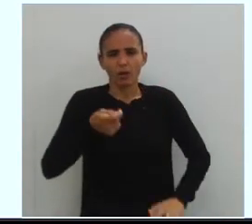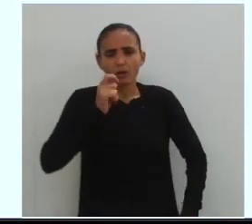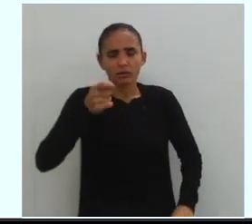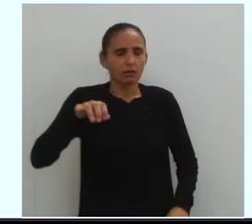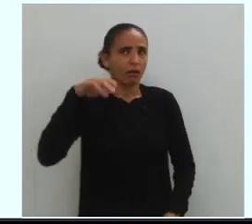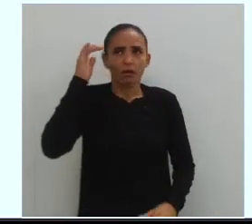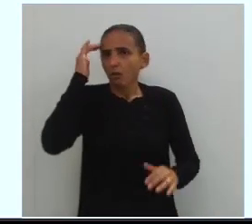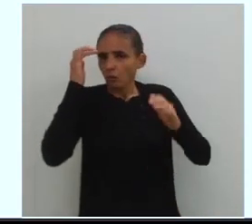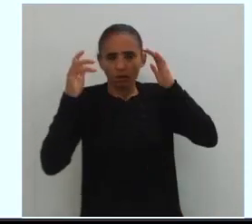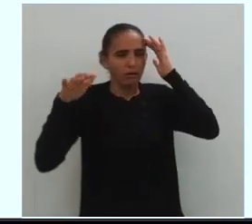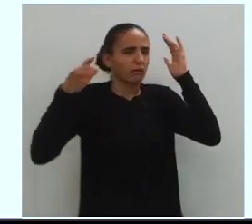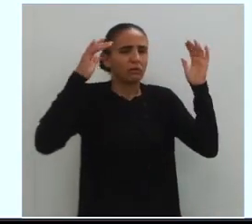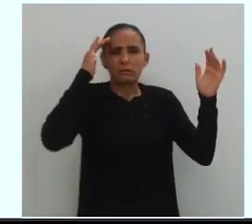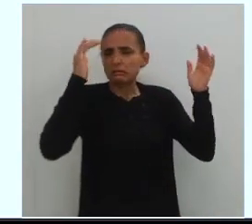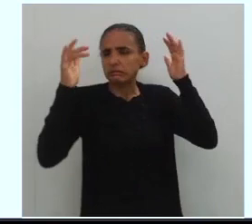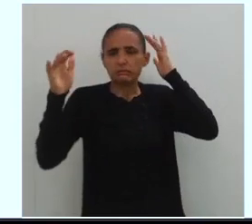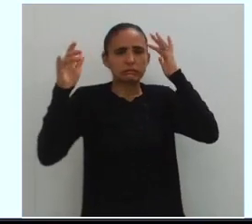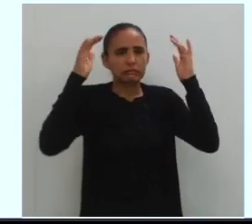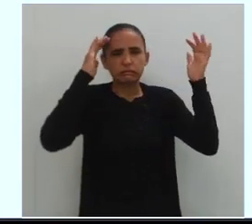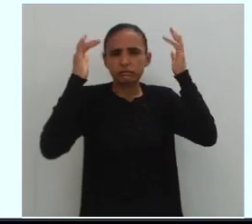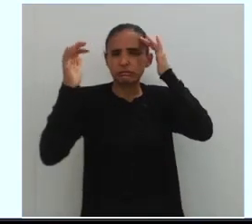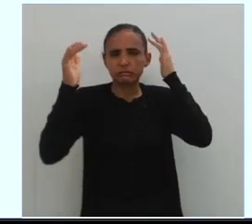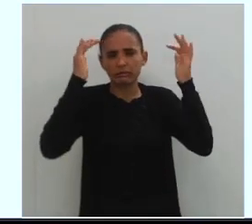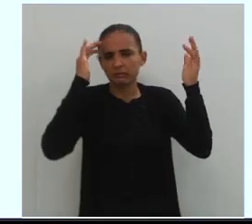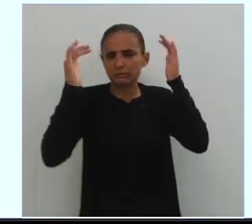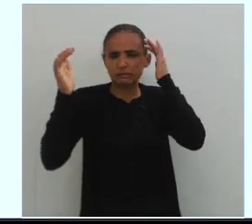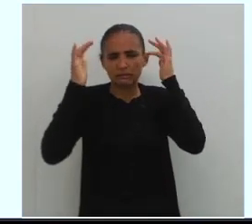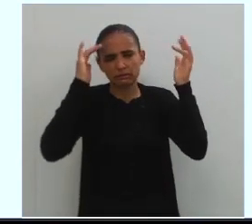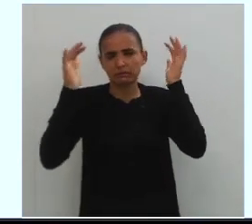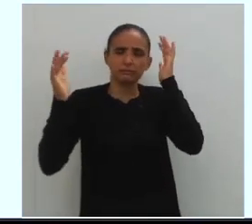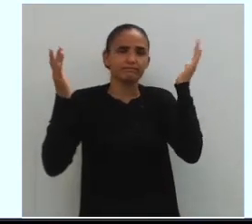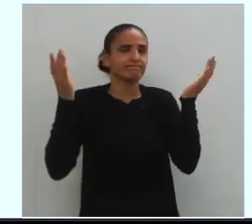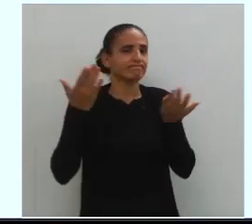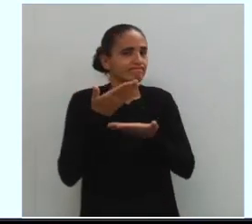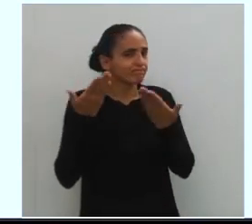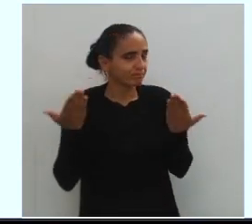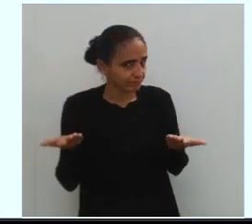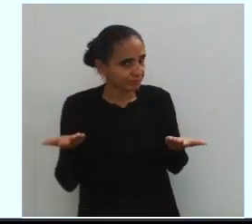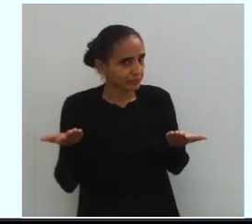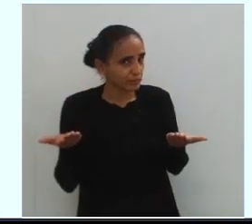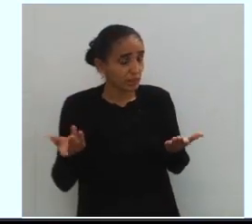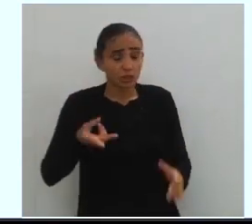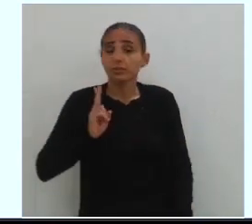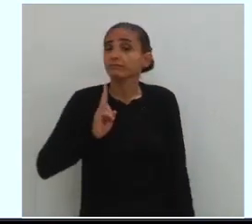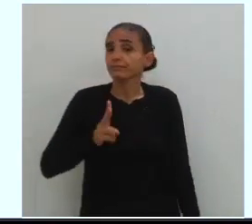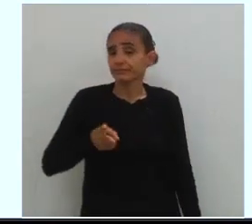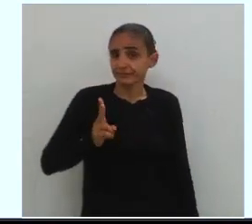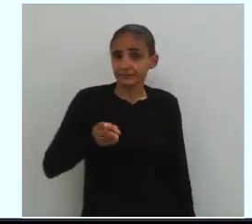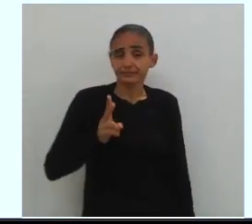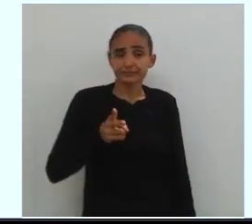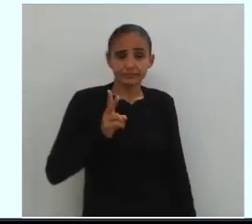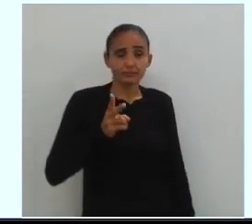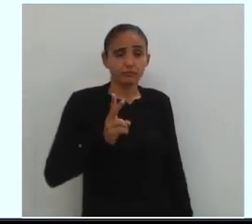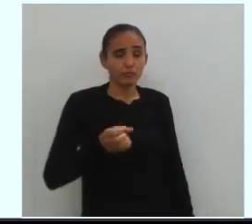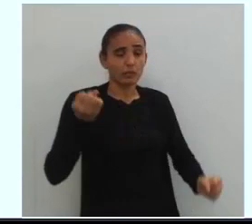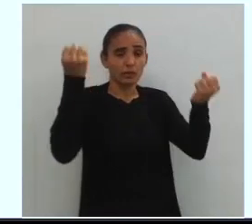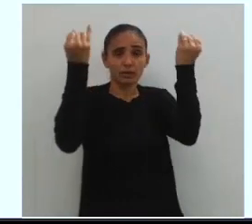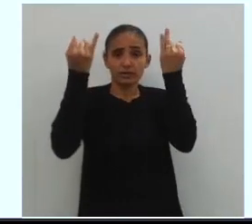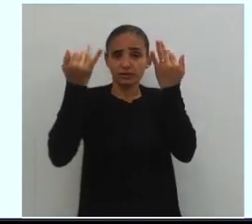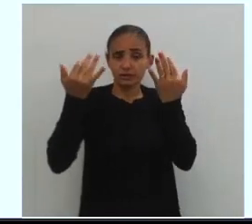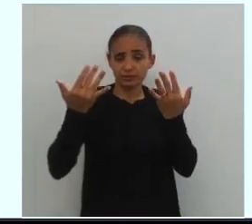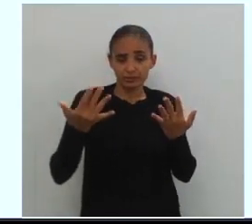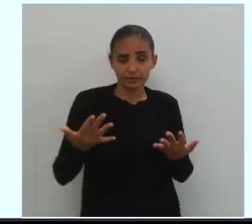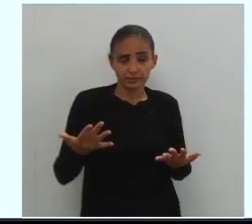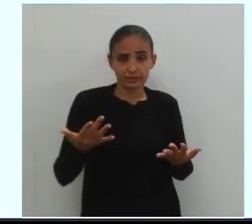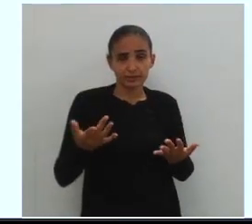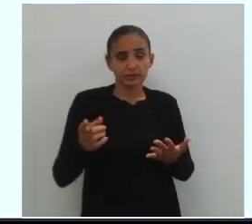são alucinógenas, ou seja, que são psicodélicas, né? E continuando falando sobre as